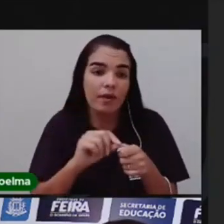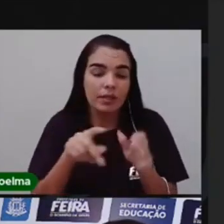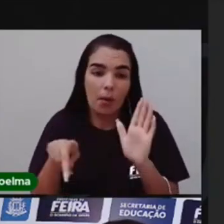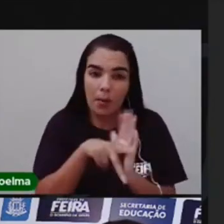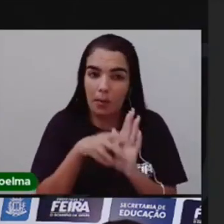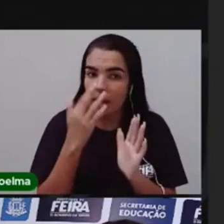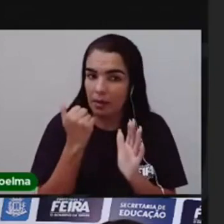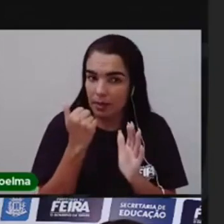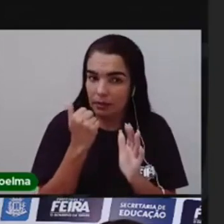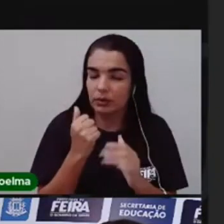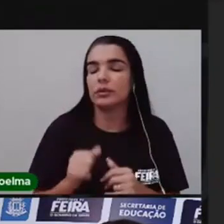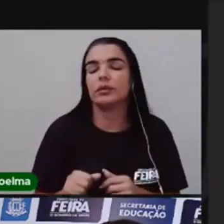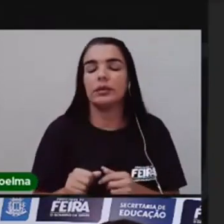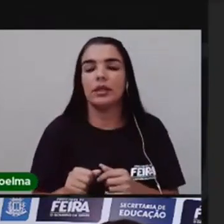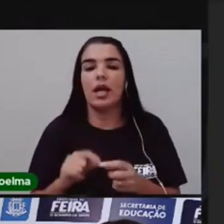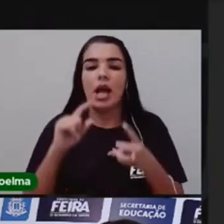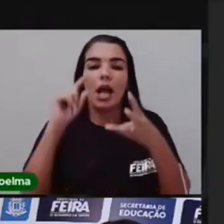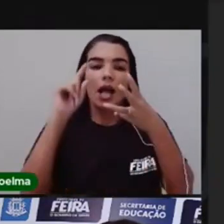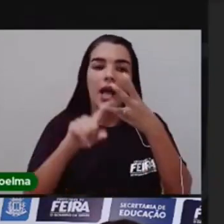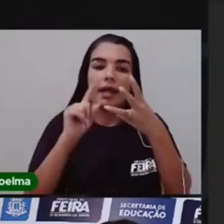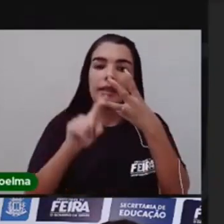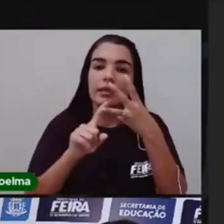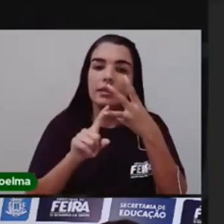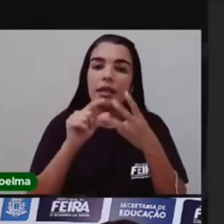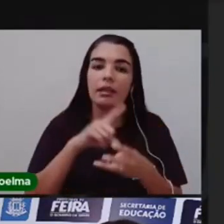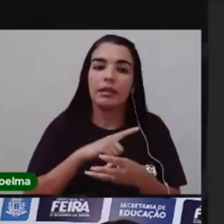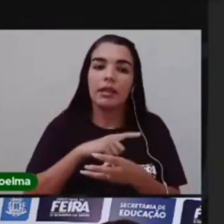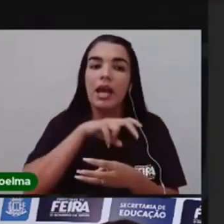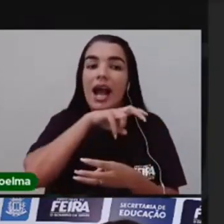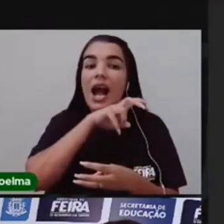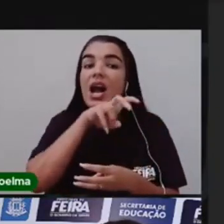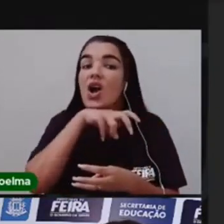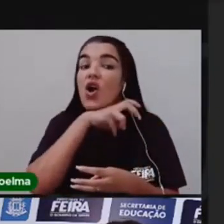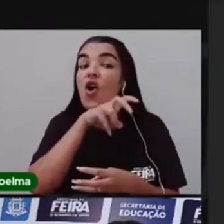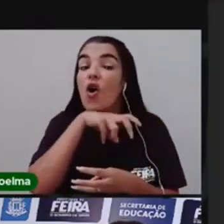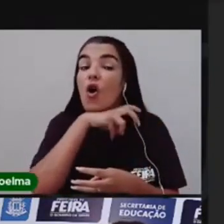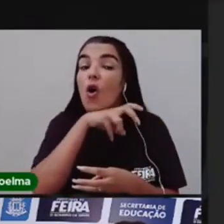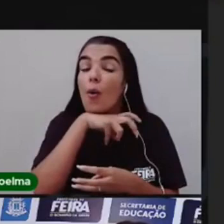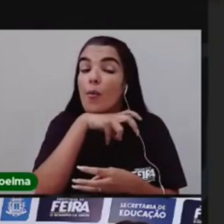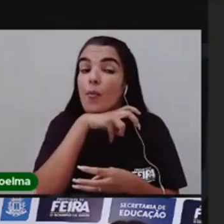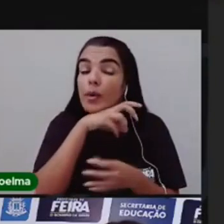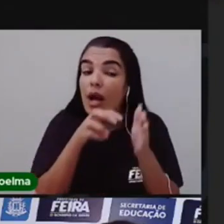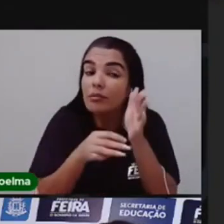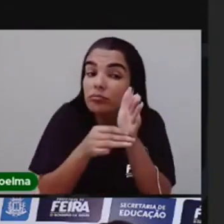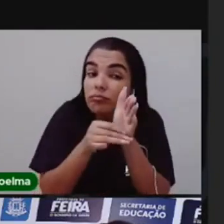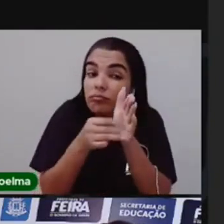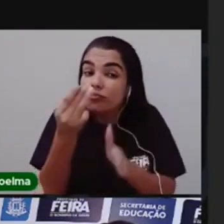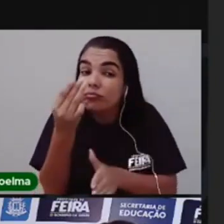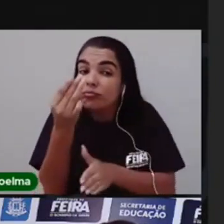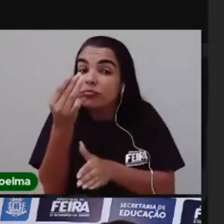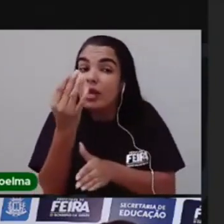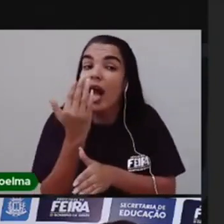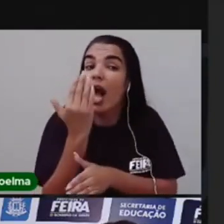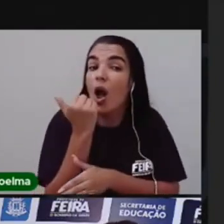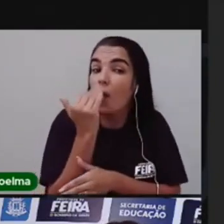segundo a consumir, as garças. E aqui a gente tem a cobra, que é o consumidor terciário, porque é